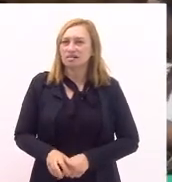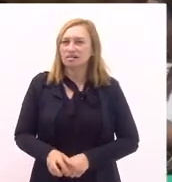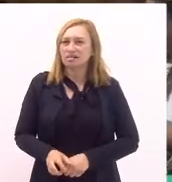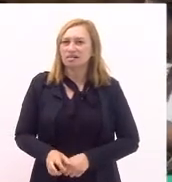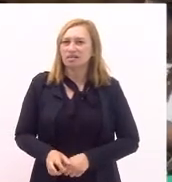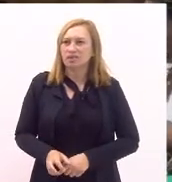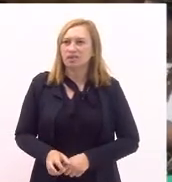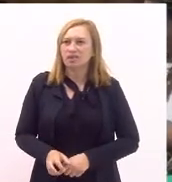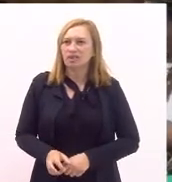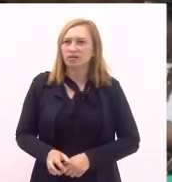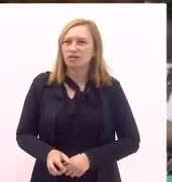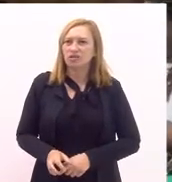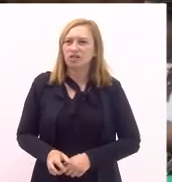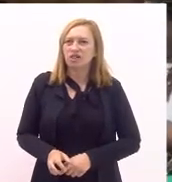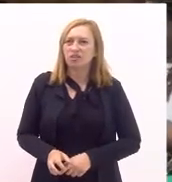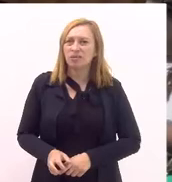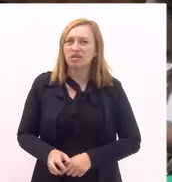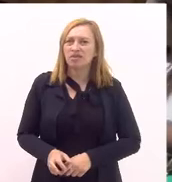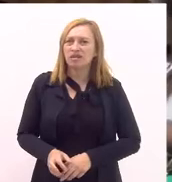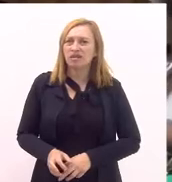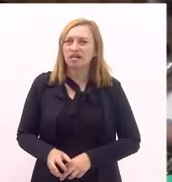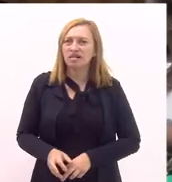E aí